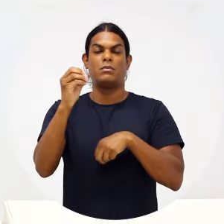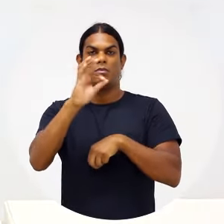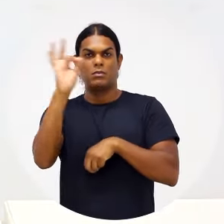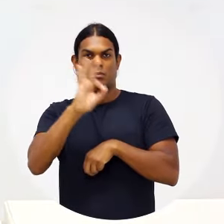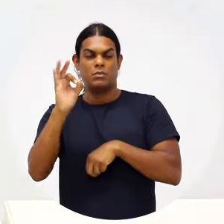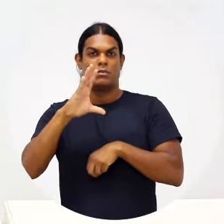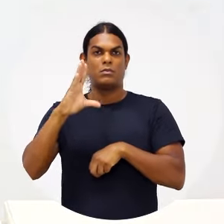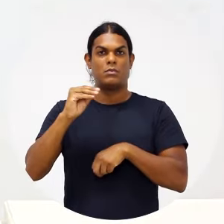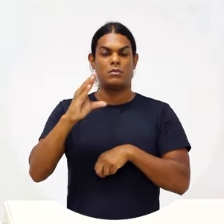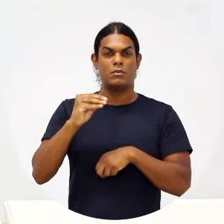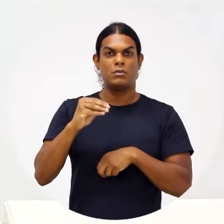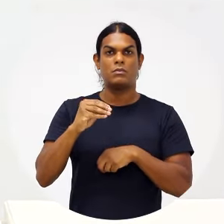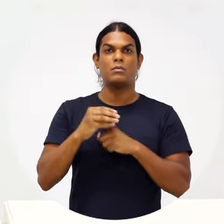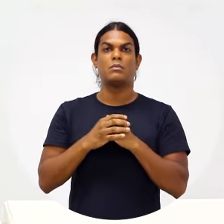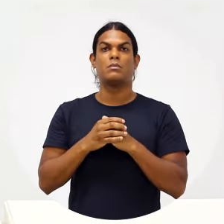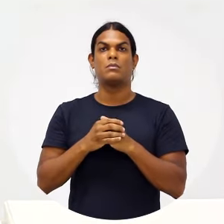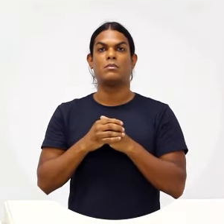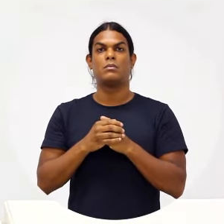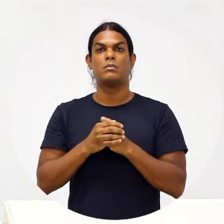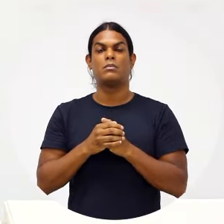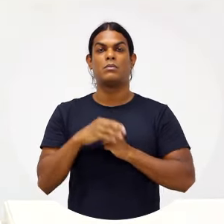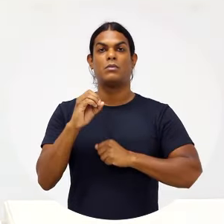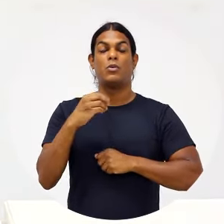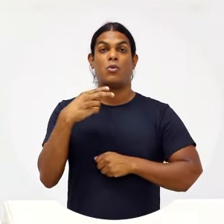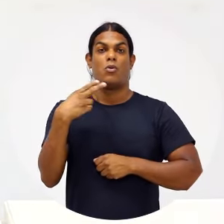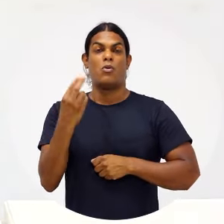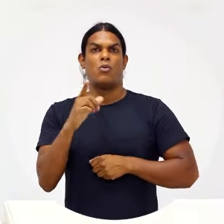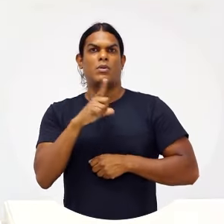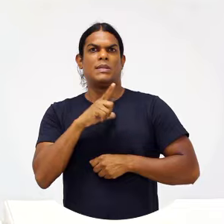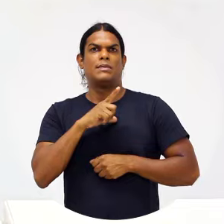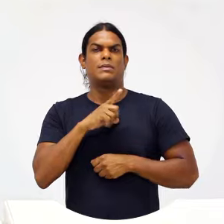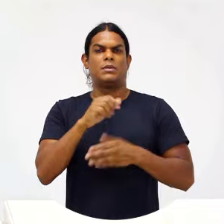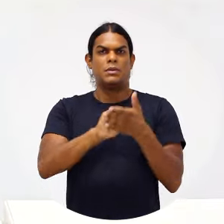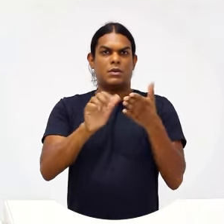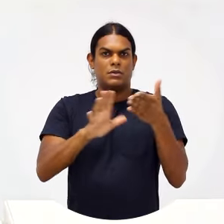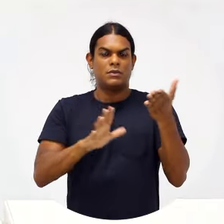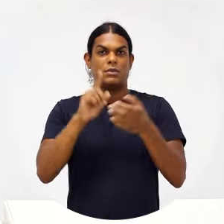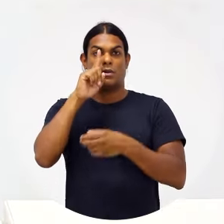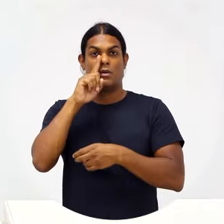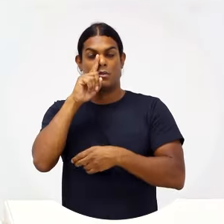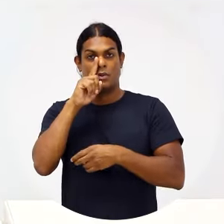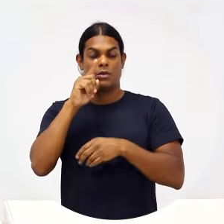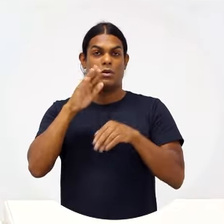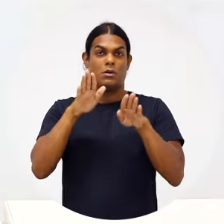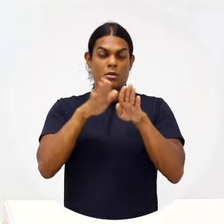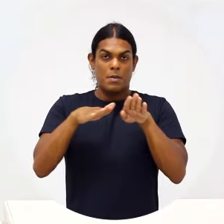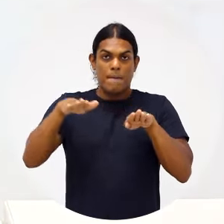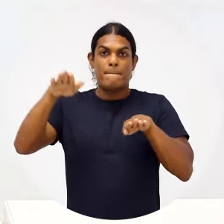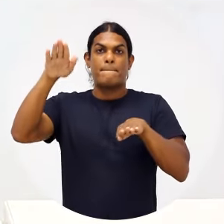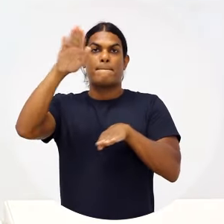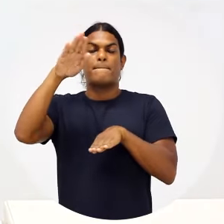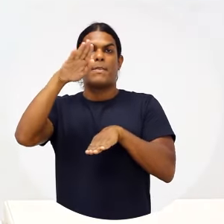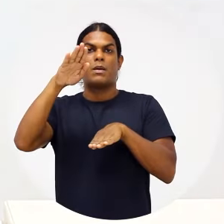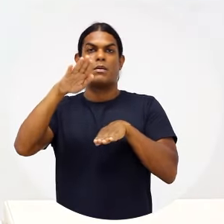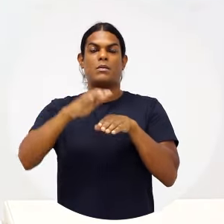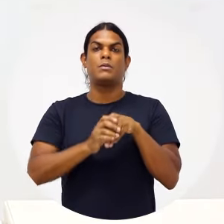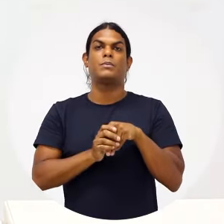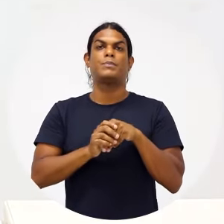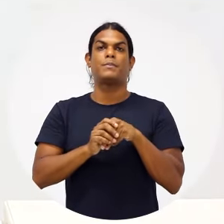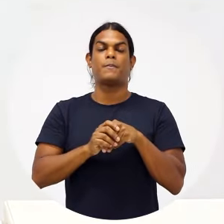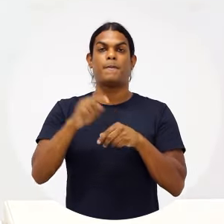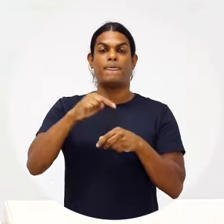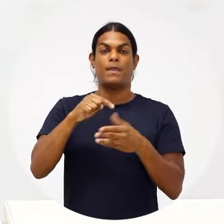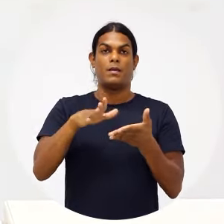em estabelecimentos ou setores com atividade cuja gradação de risco seja de grau superior ao da atividade